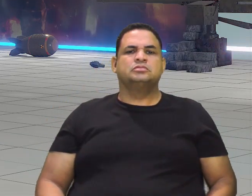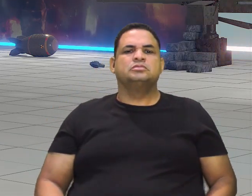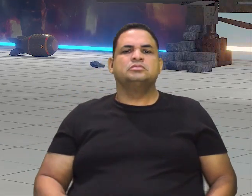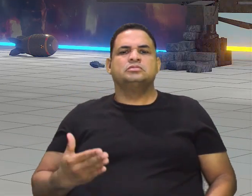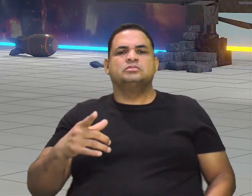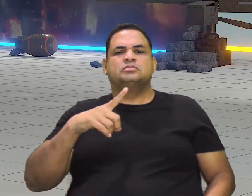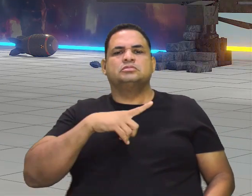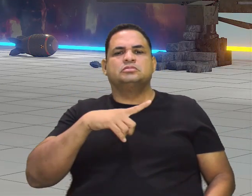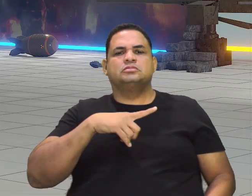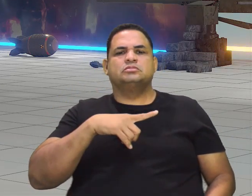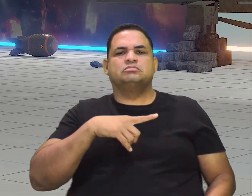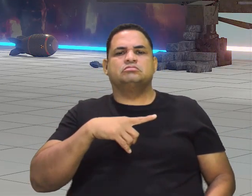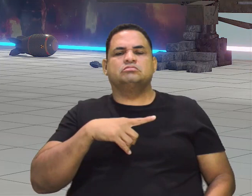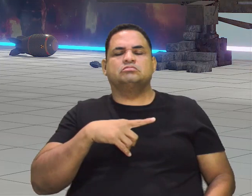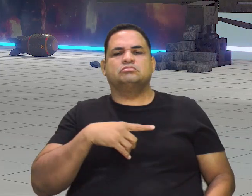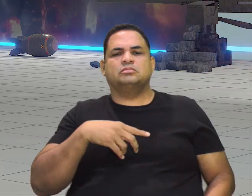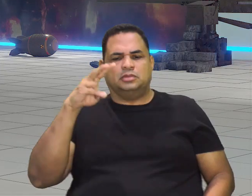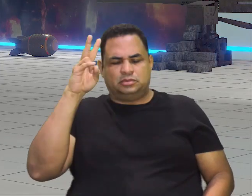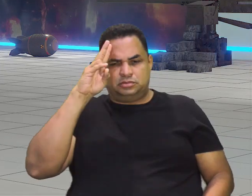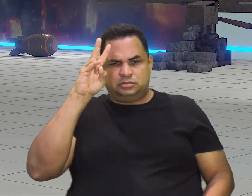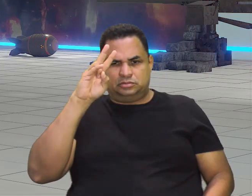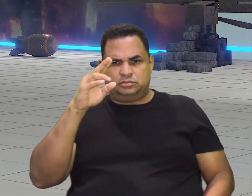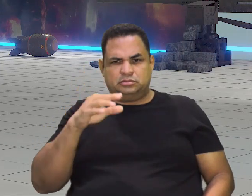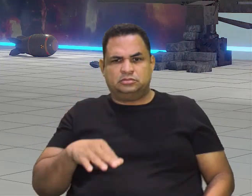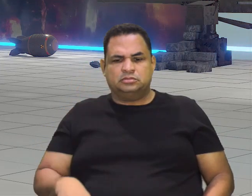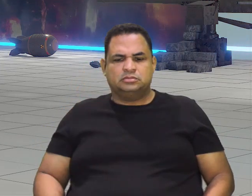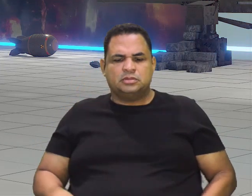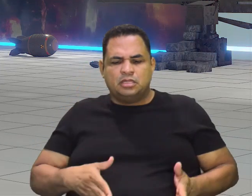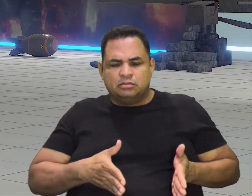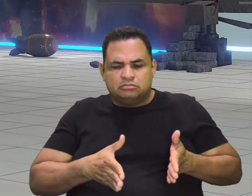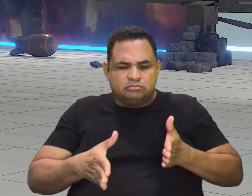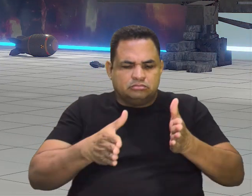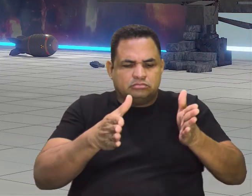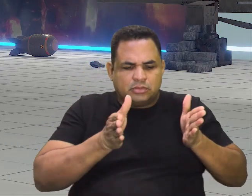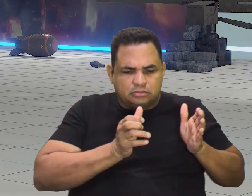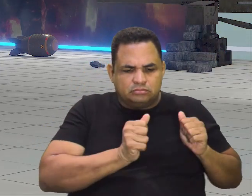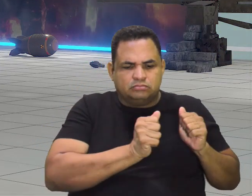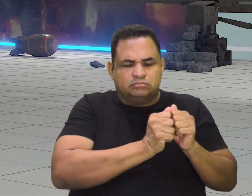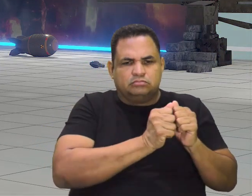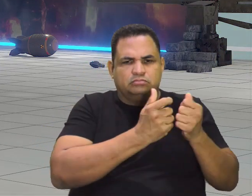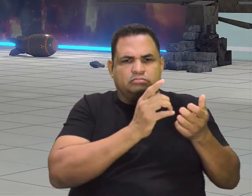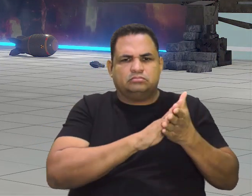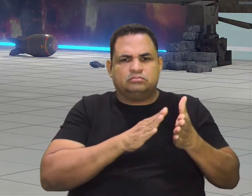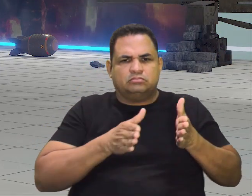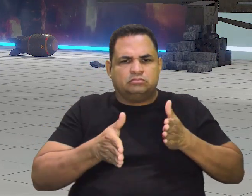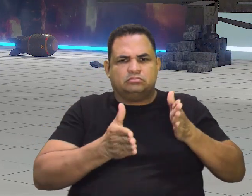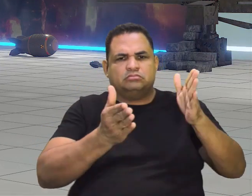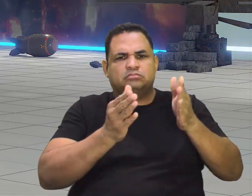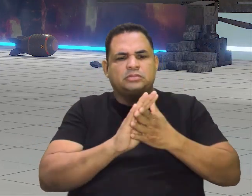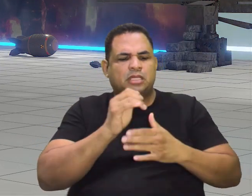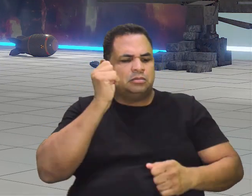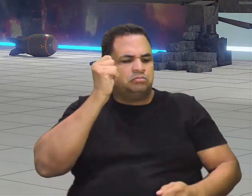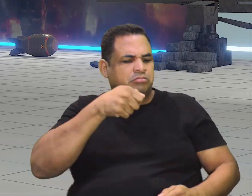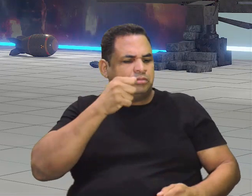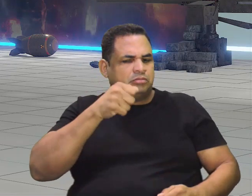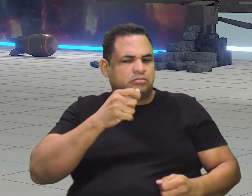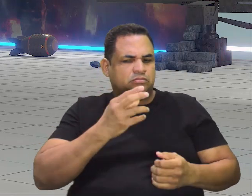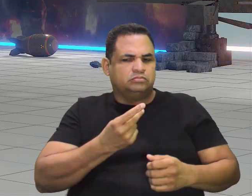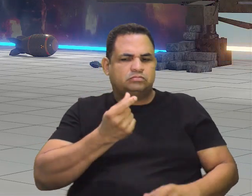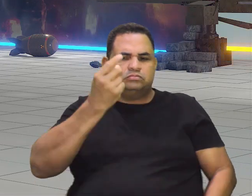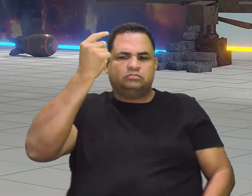passou ali, tem uma história. Nas margens dos rios tem muito isso, aquelas machadinhas antigas.